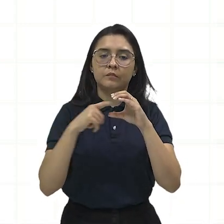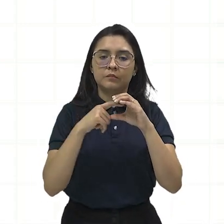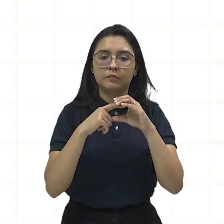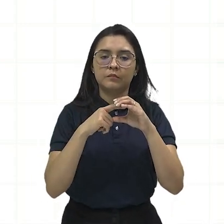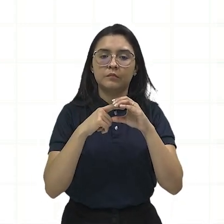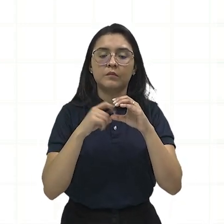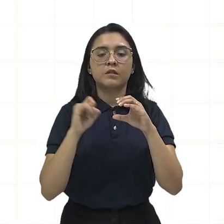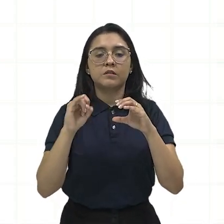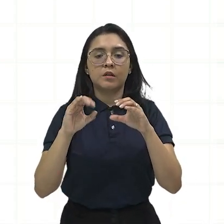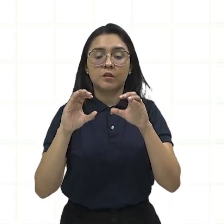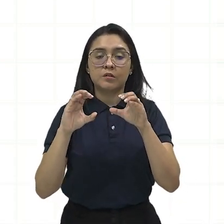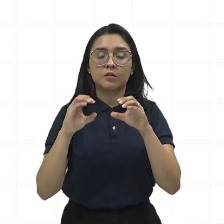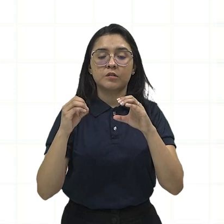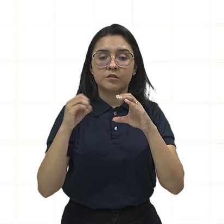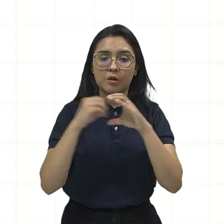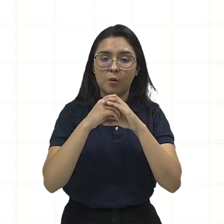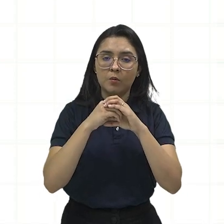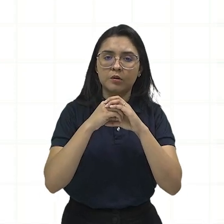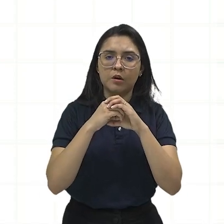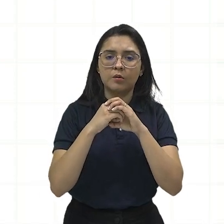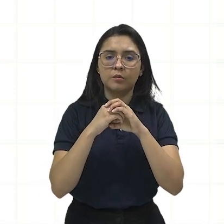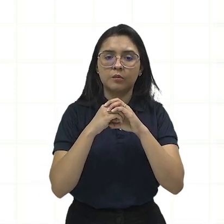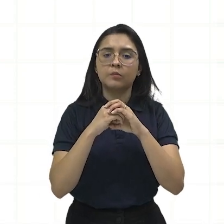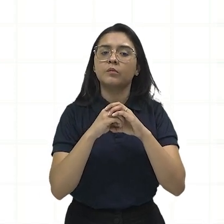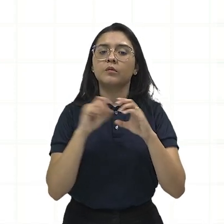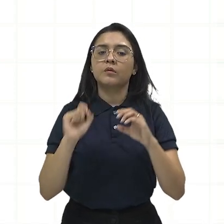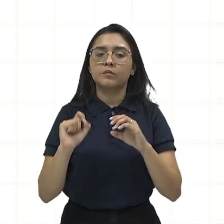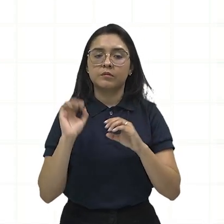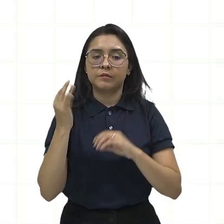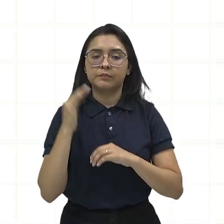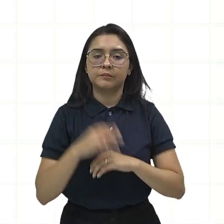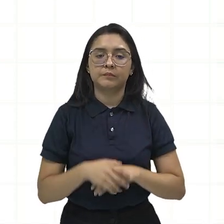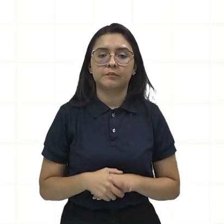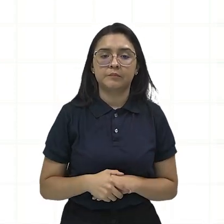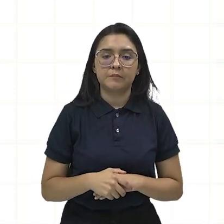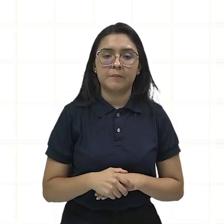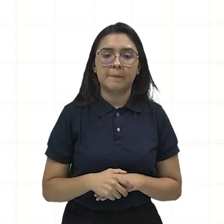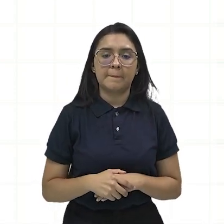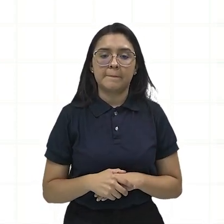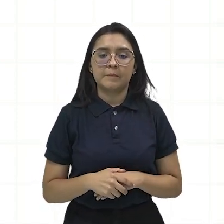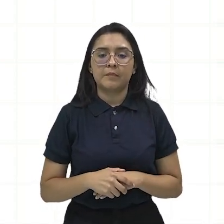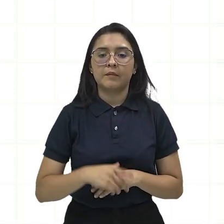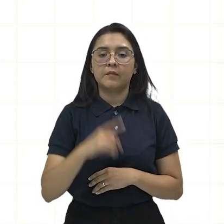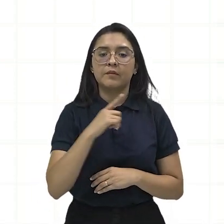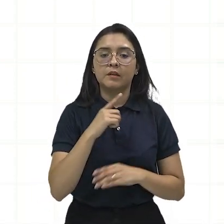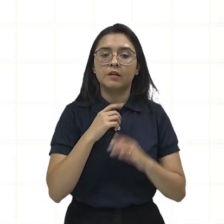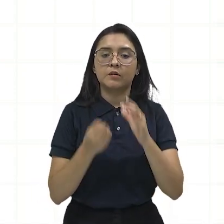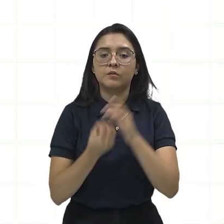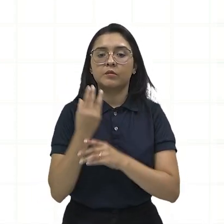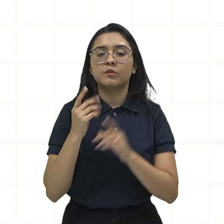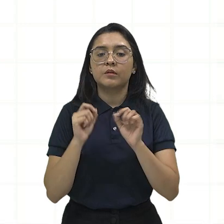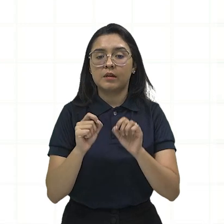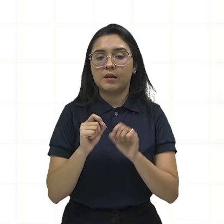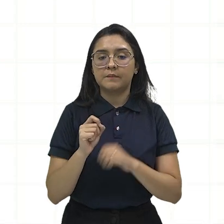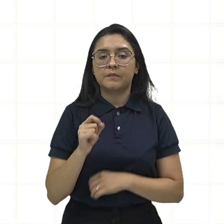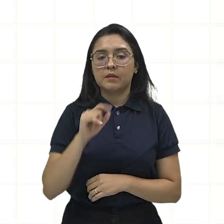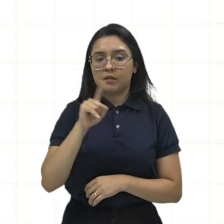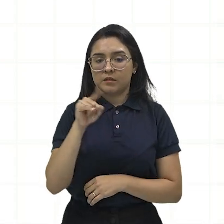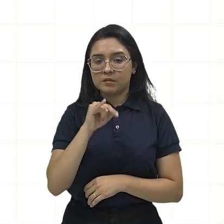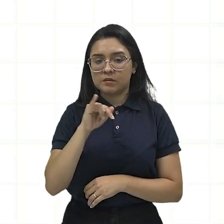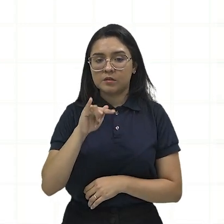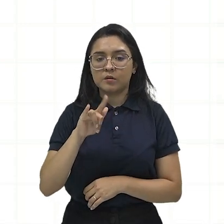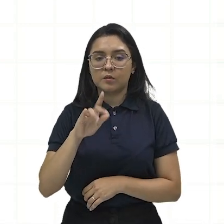Quando ocorrer a união desse material aqui, rapidamente nós vamos ter a formação do zigoto. E